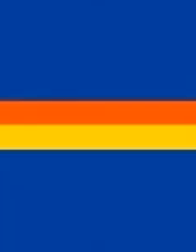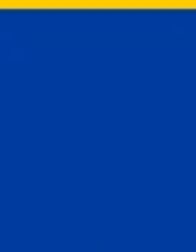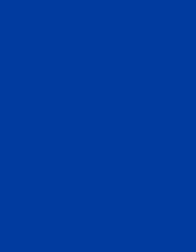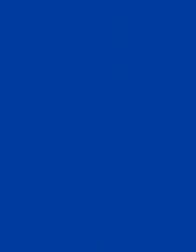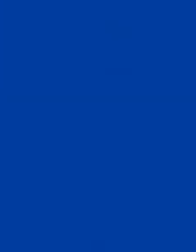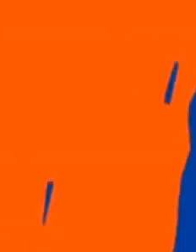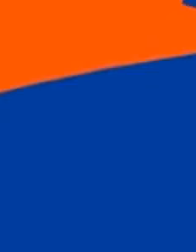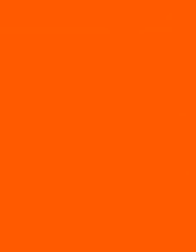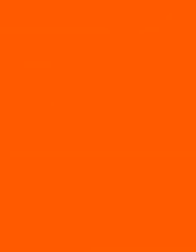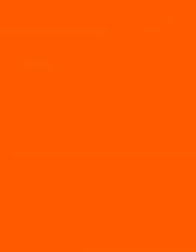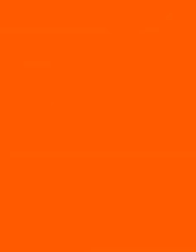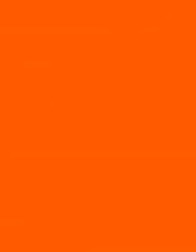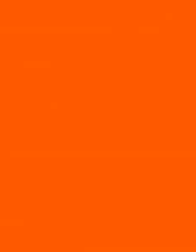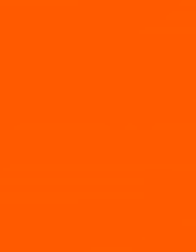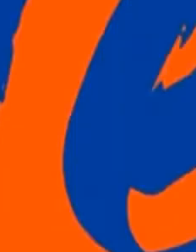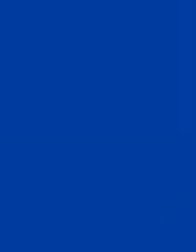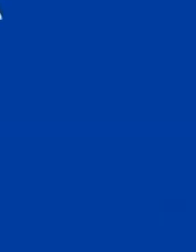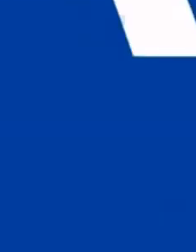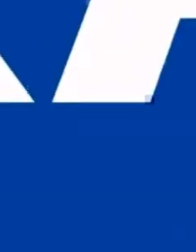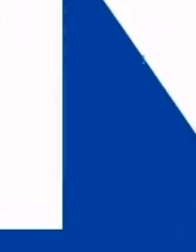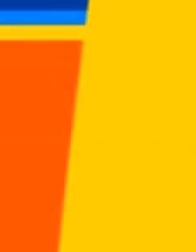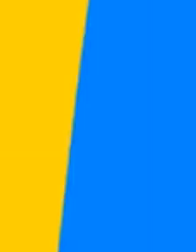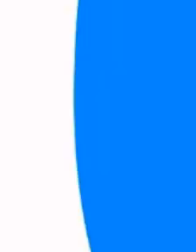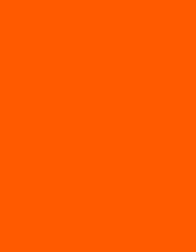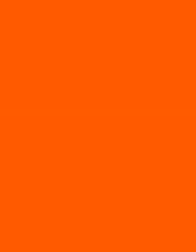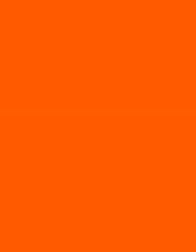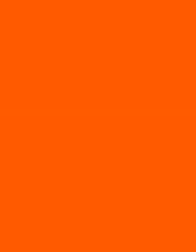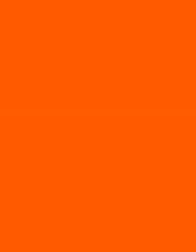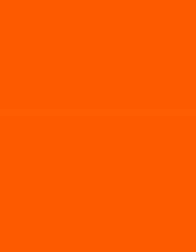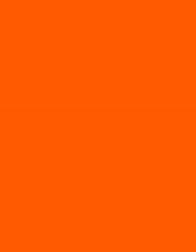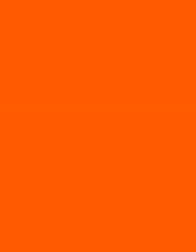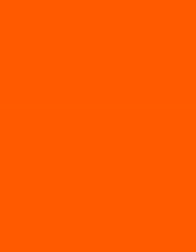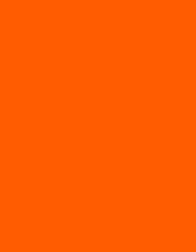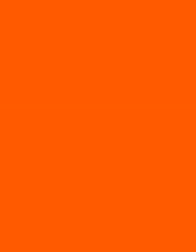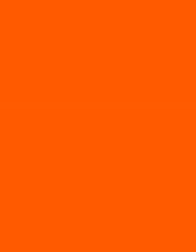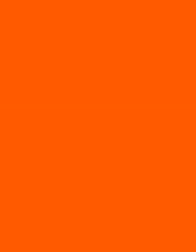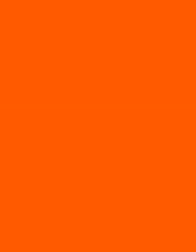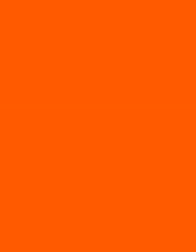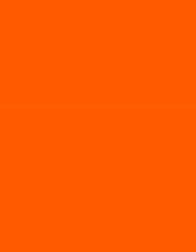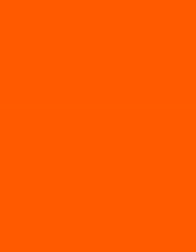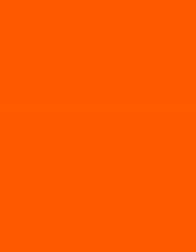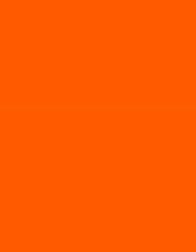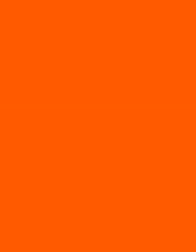gente. Vem pensar pra frente, agora é 30, vai, Felipe presidente.